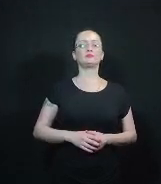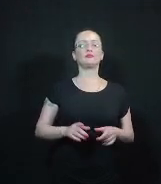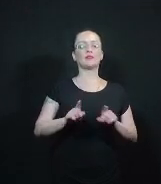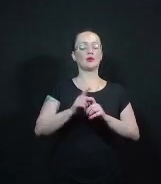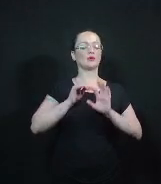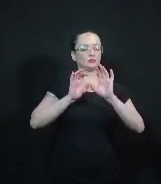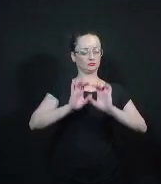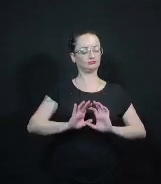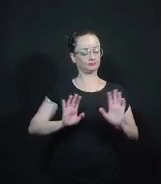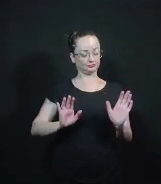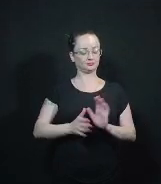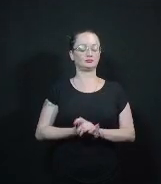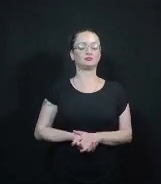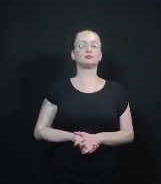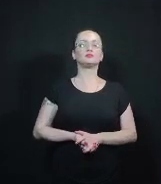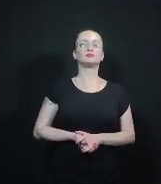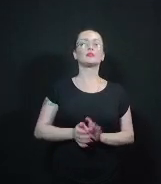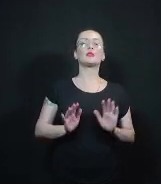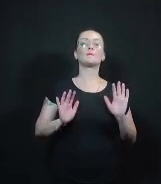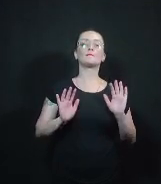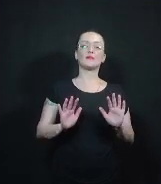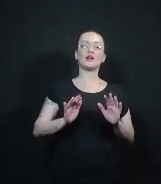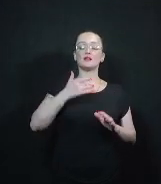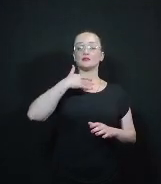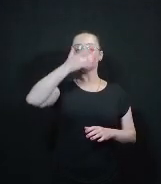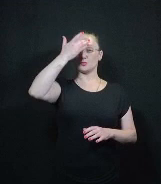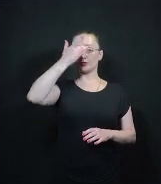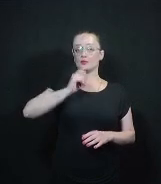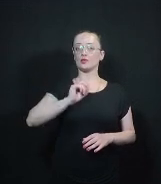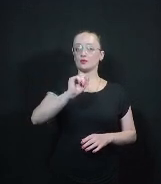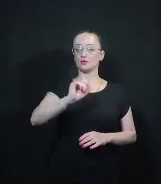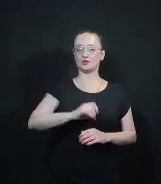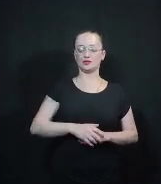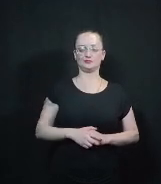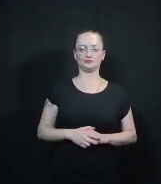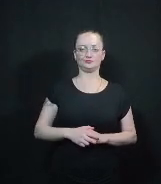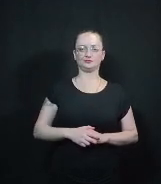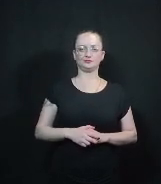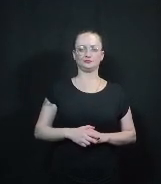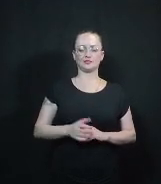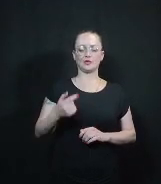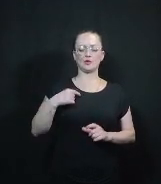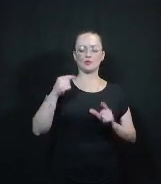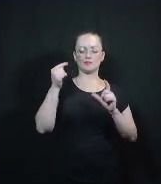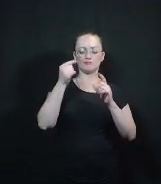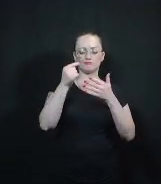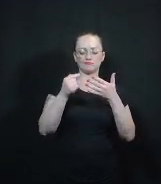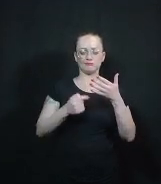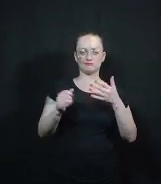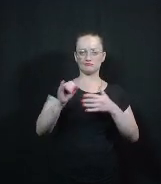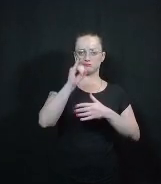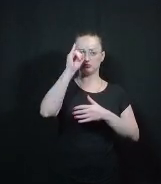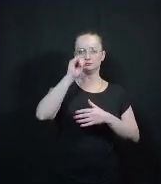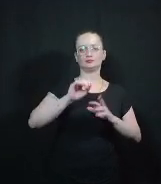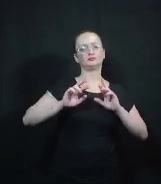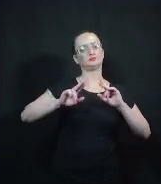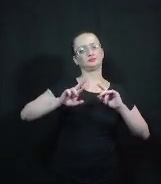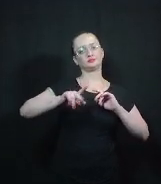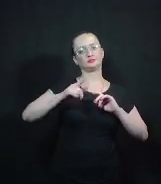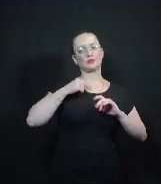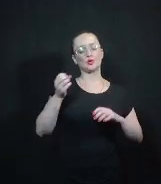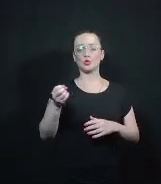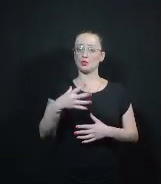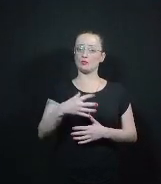né? Mas eu entendo que um elemento bastante importante, que não é necessariamente